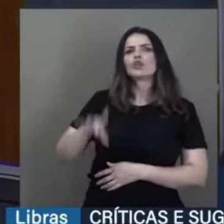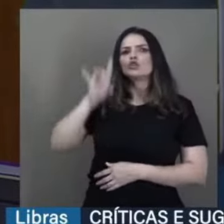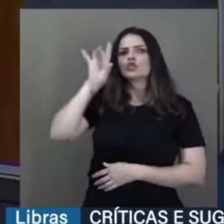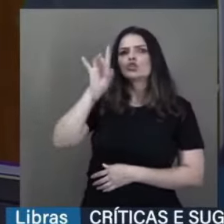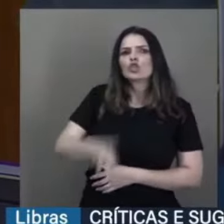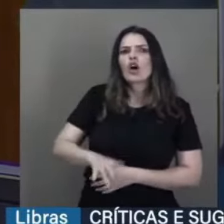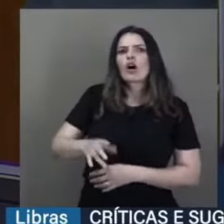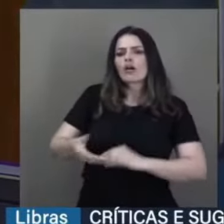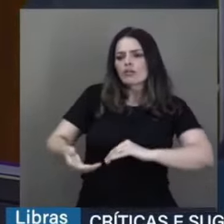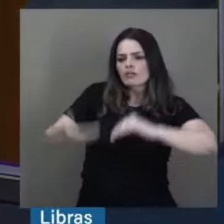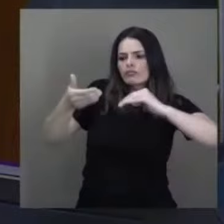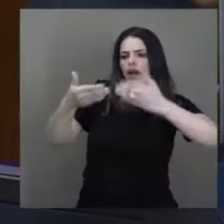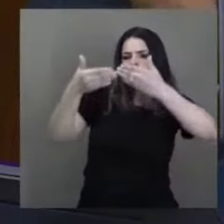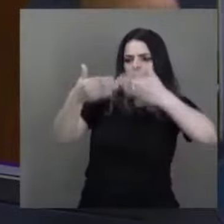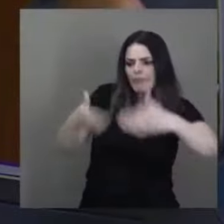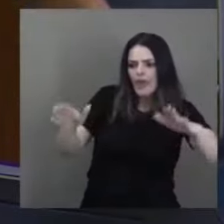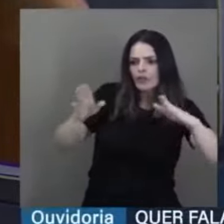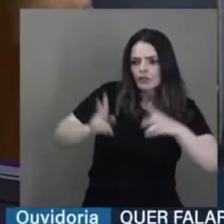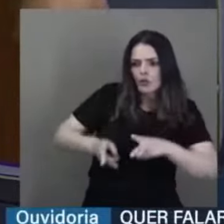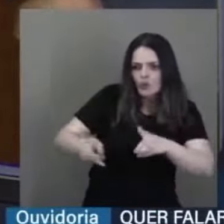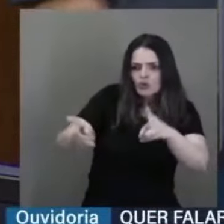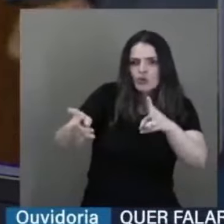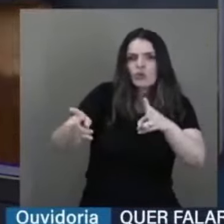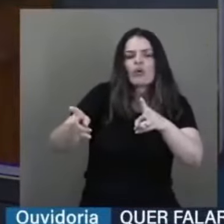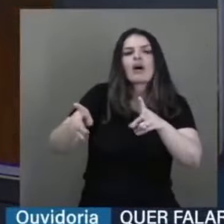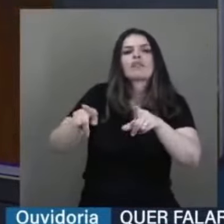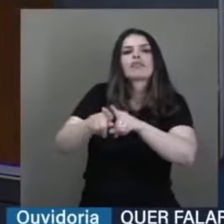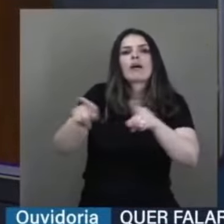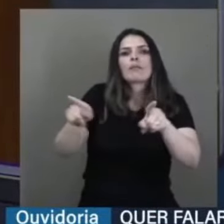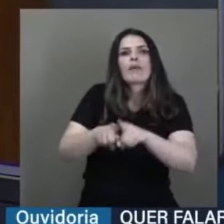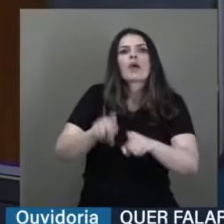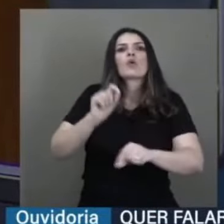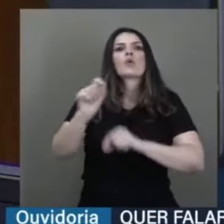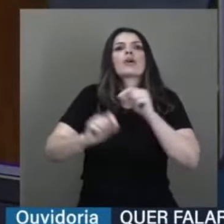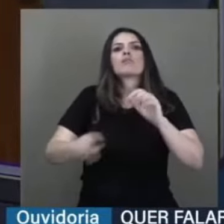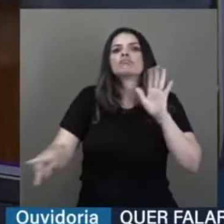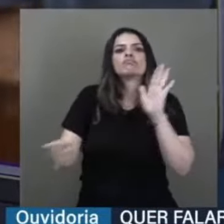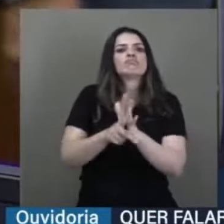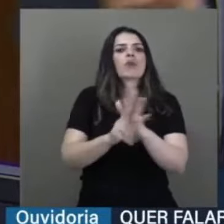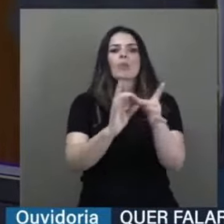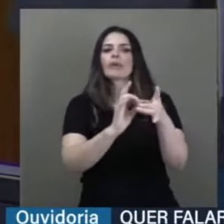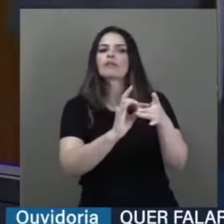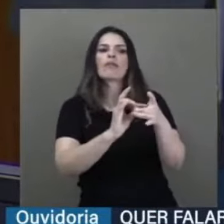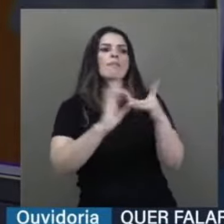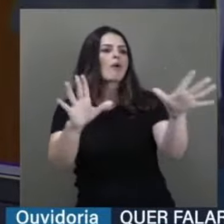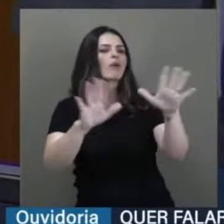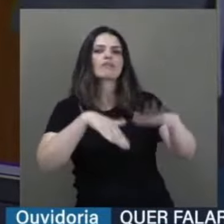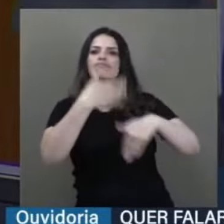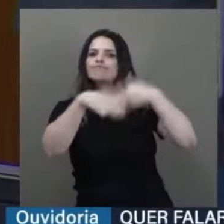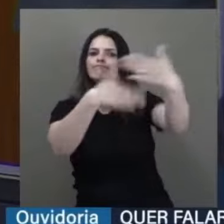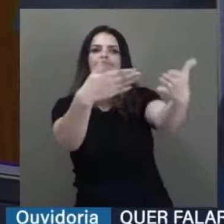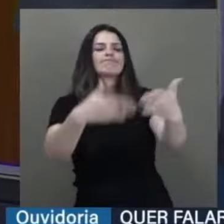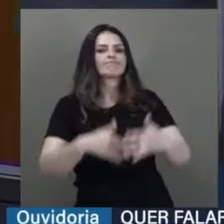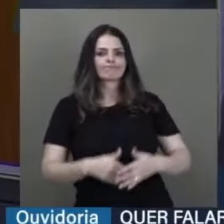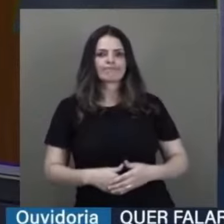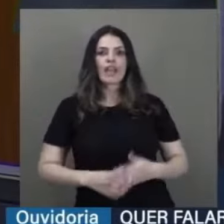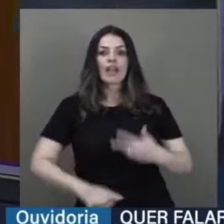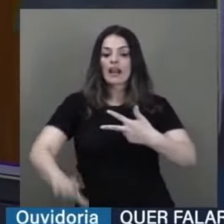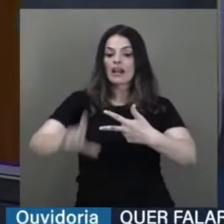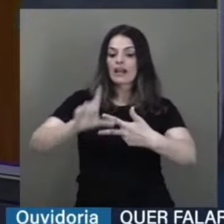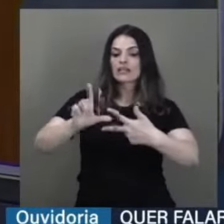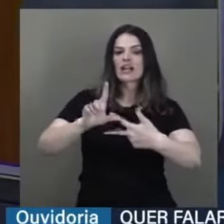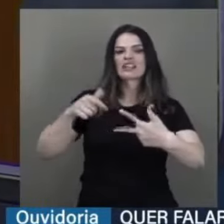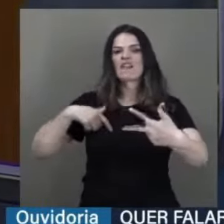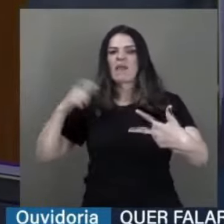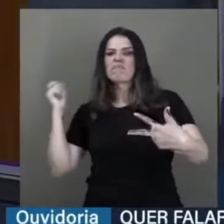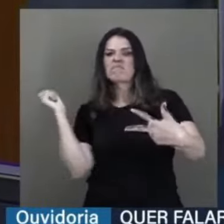sua permanência mas também a sobrevivência da própria democracia brasileira o legislativo foi